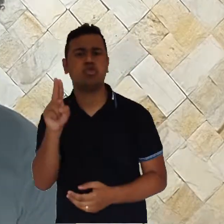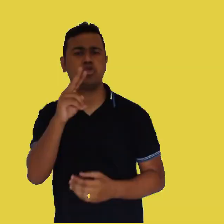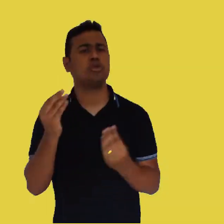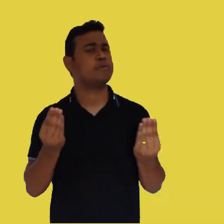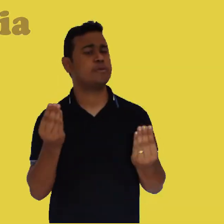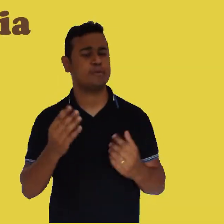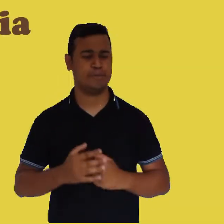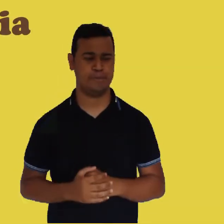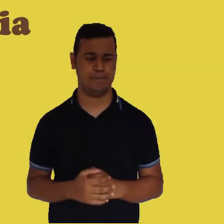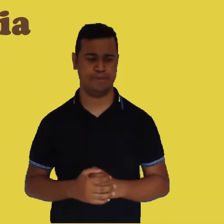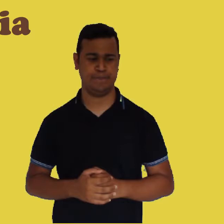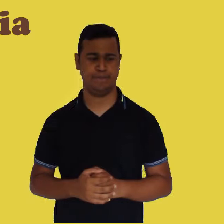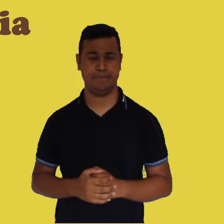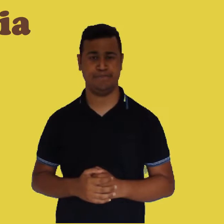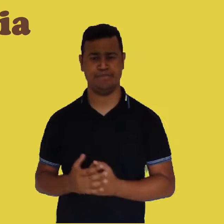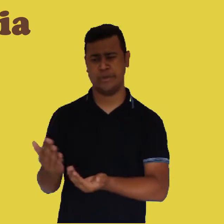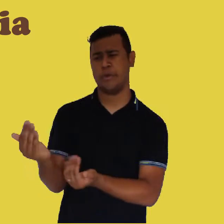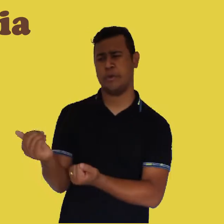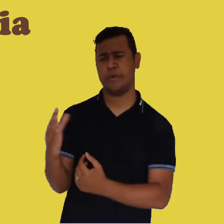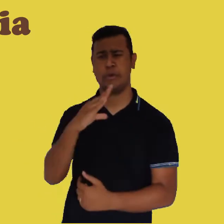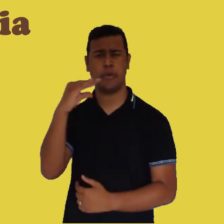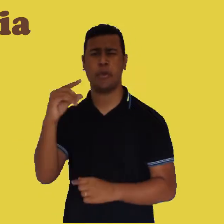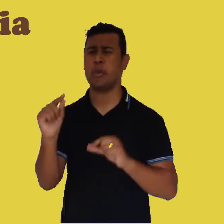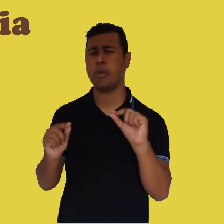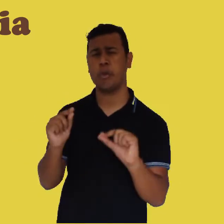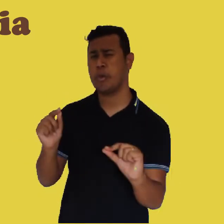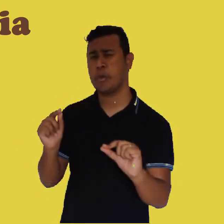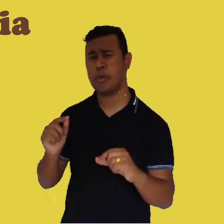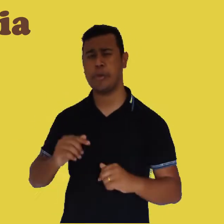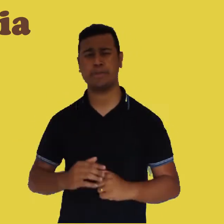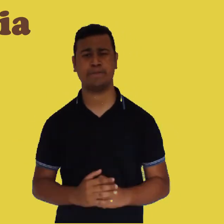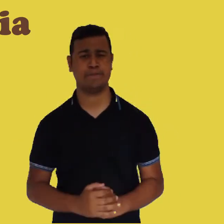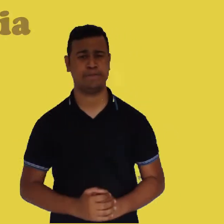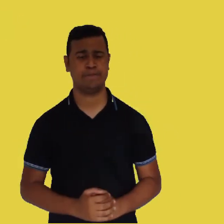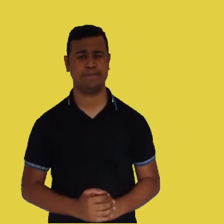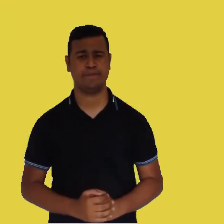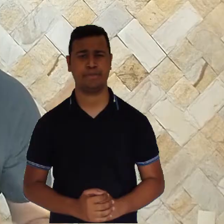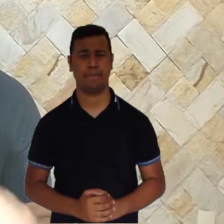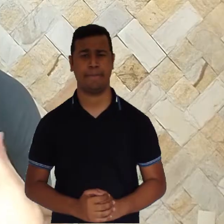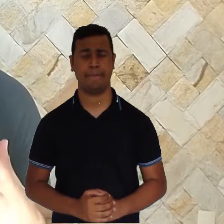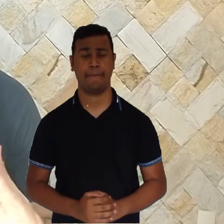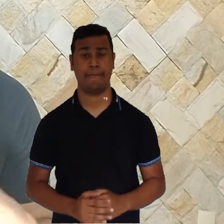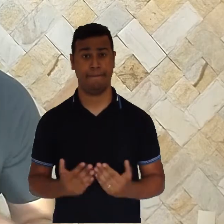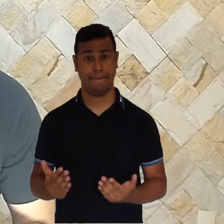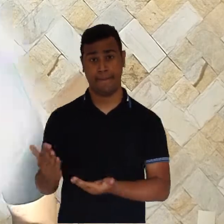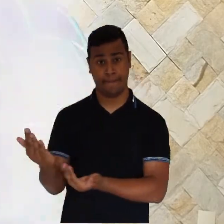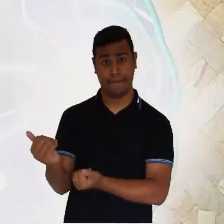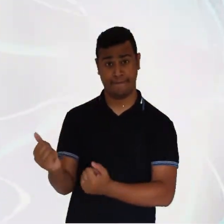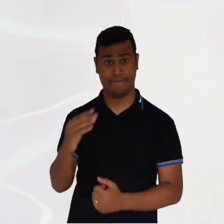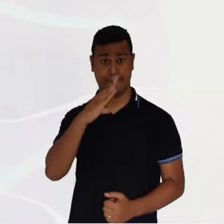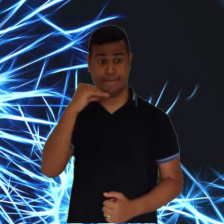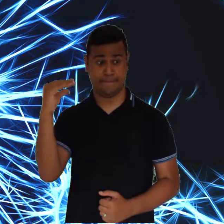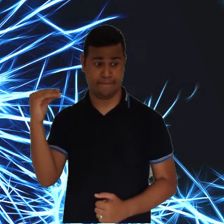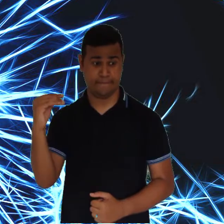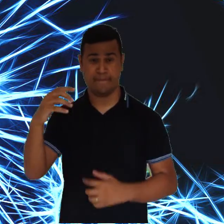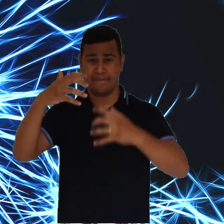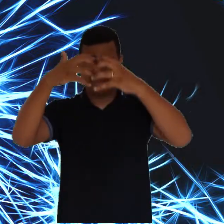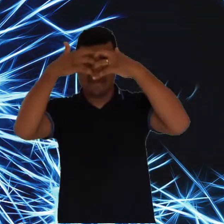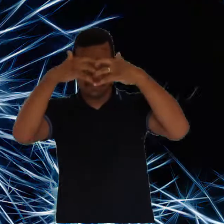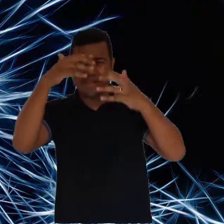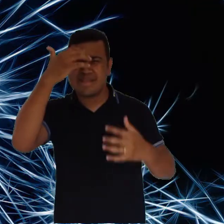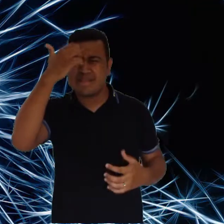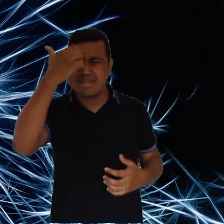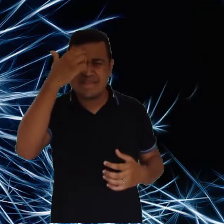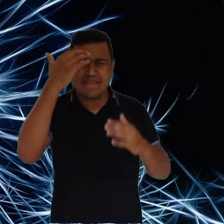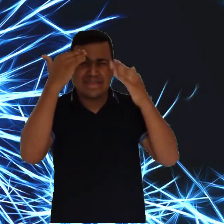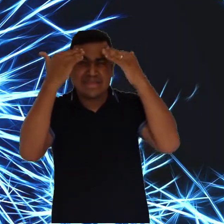dia. Na adolescência, o córtex pré-frontal ainda não está